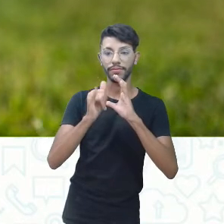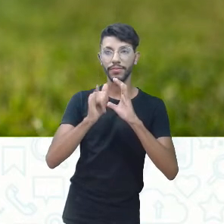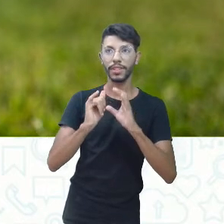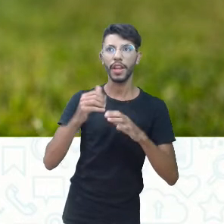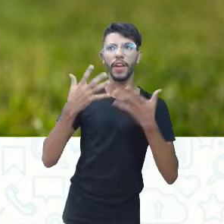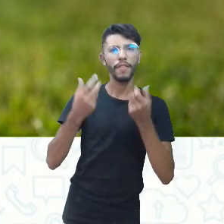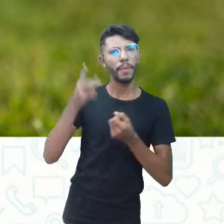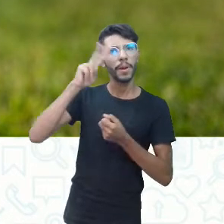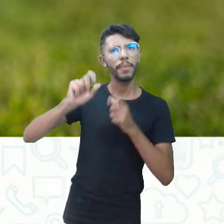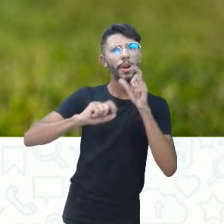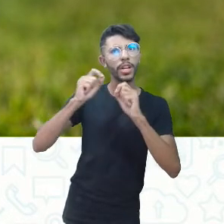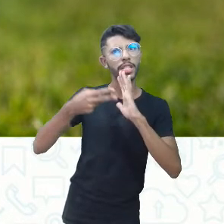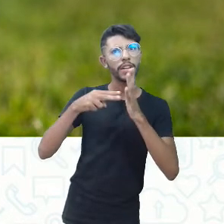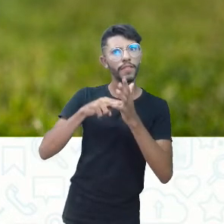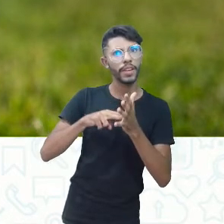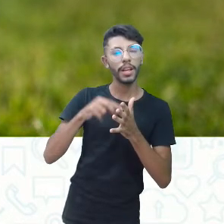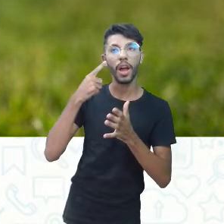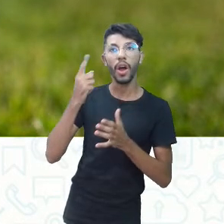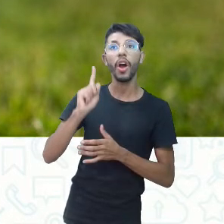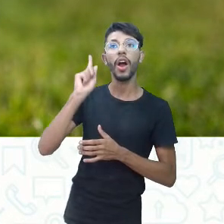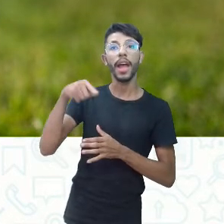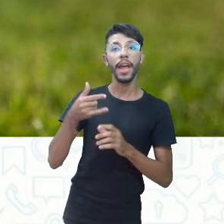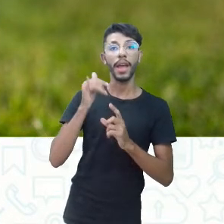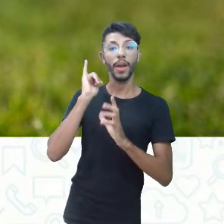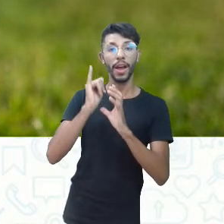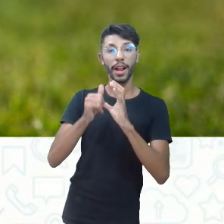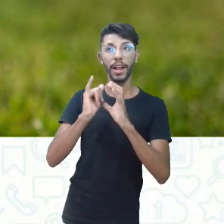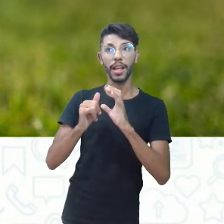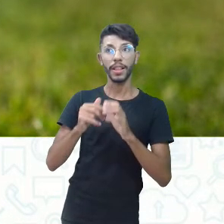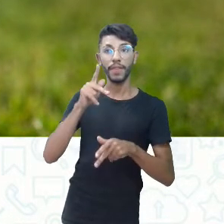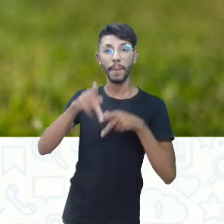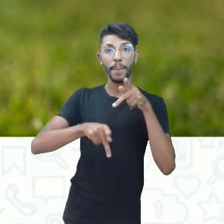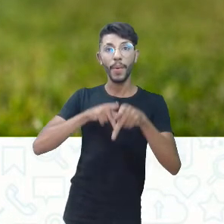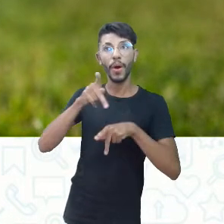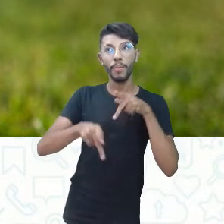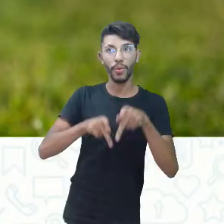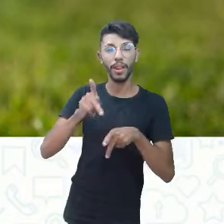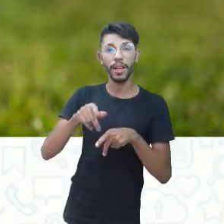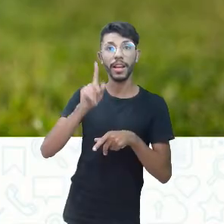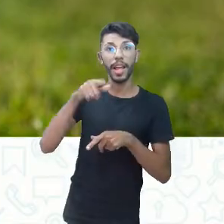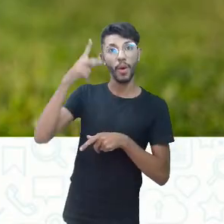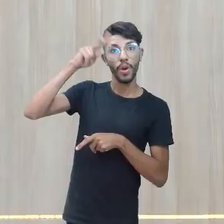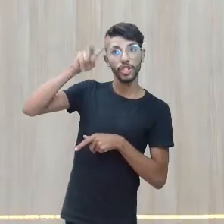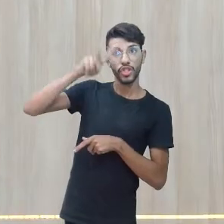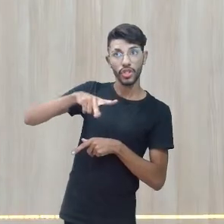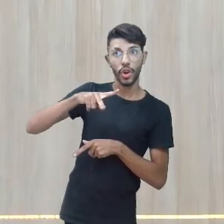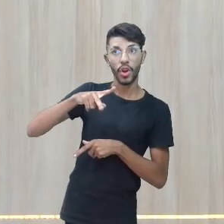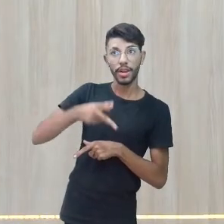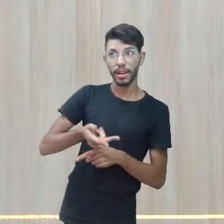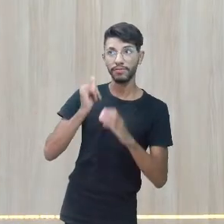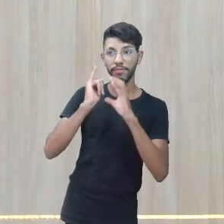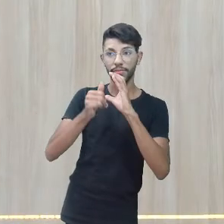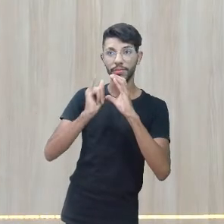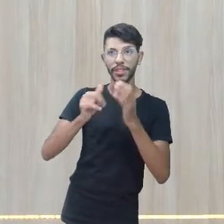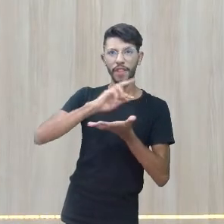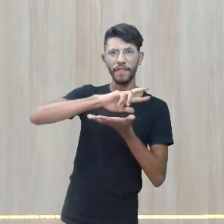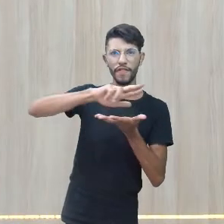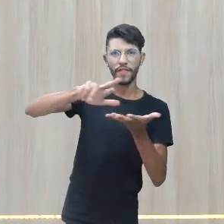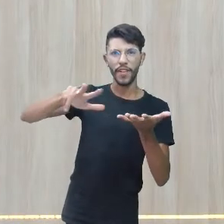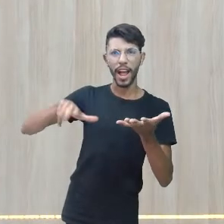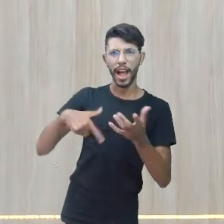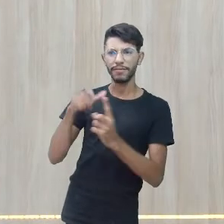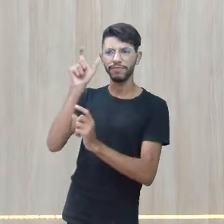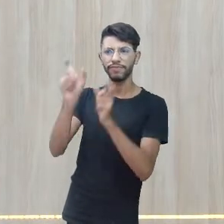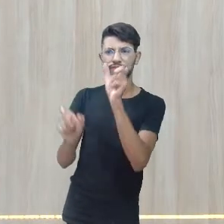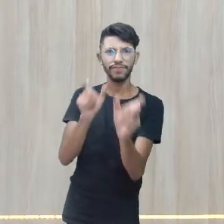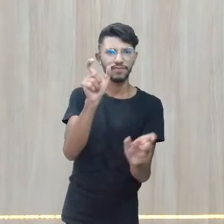Fábula é uma narrativa popular, uma história contada por várias